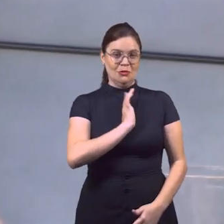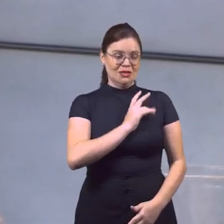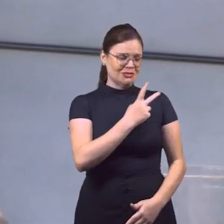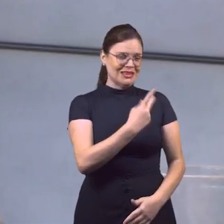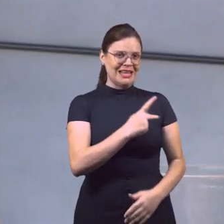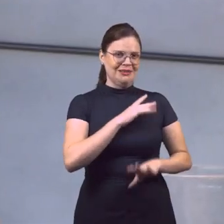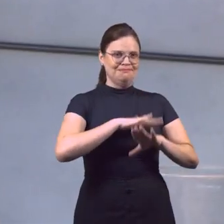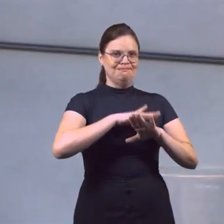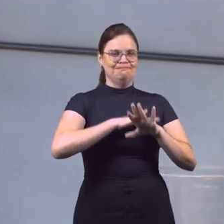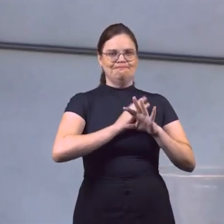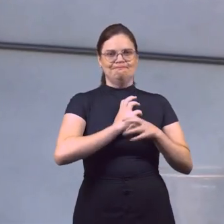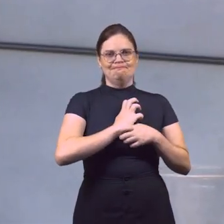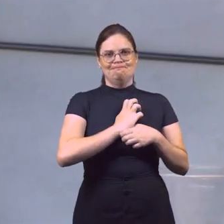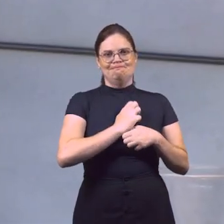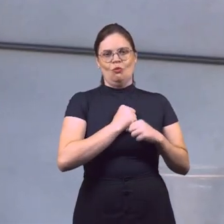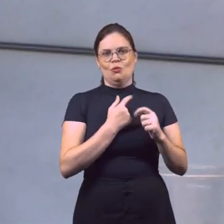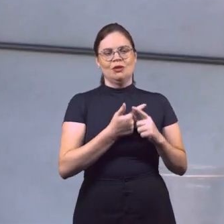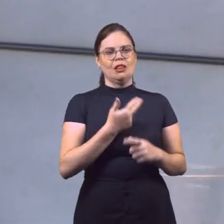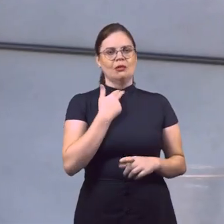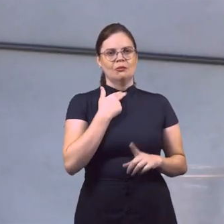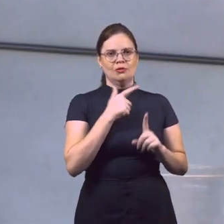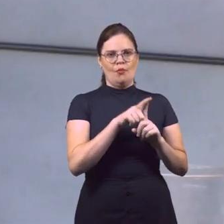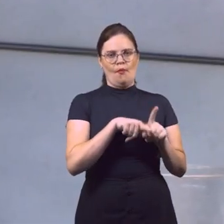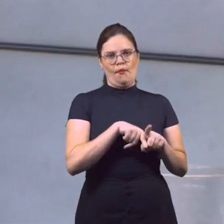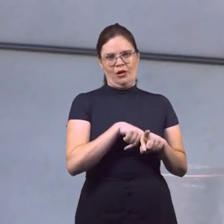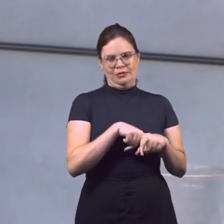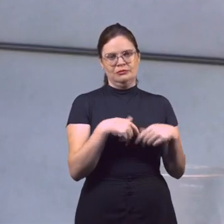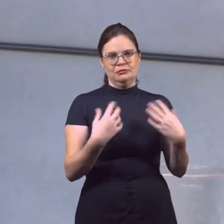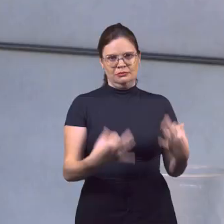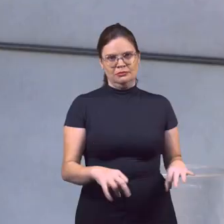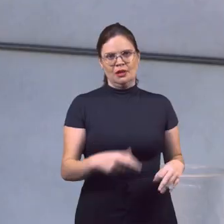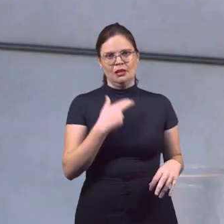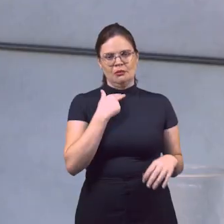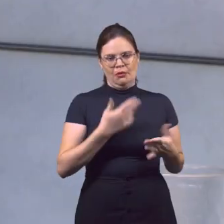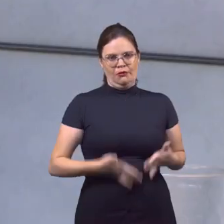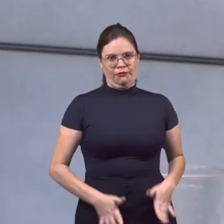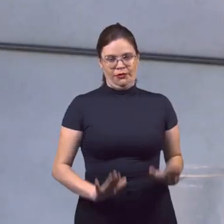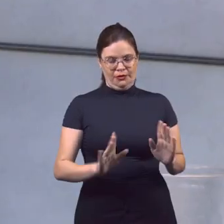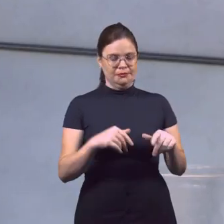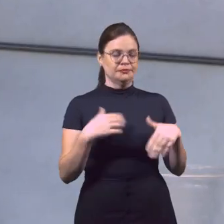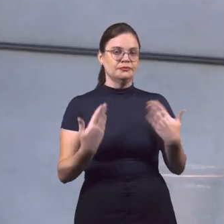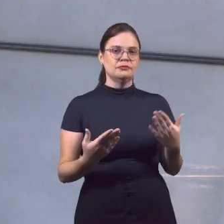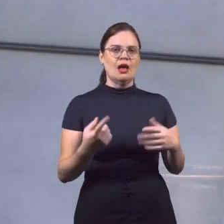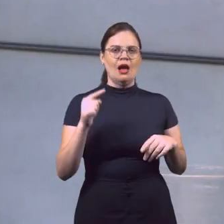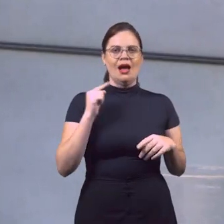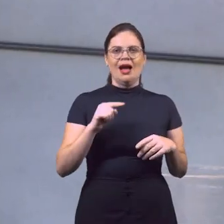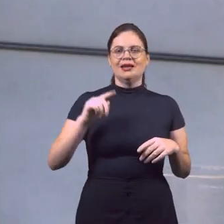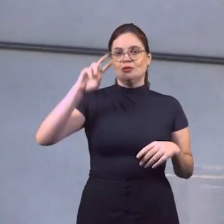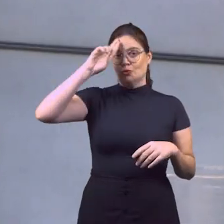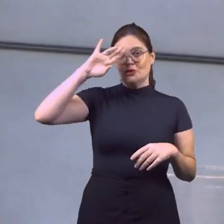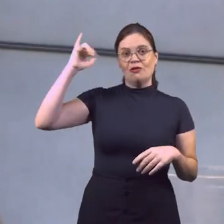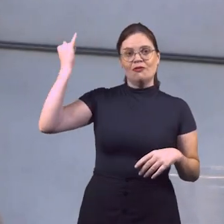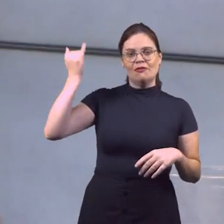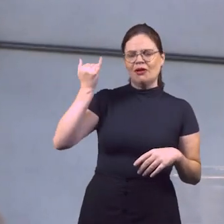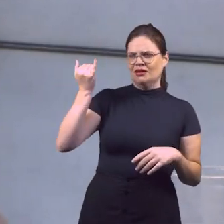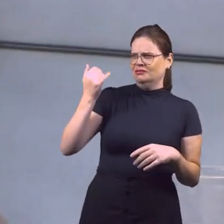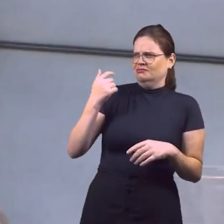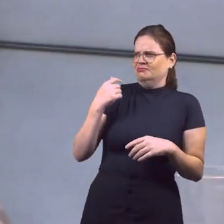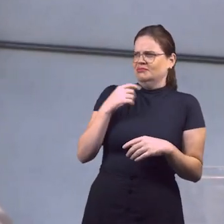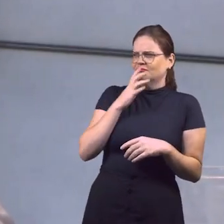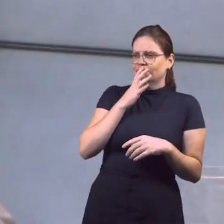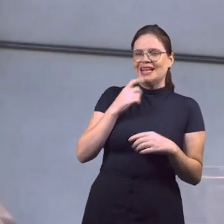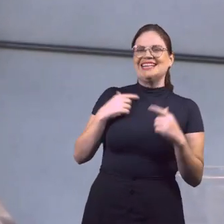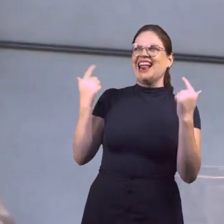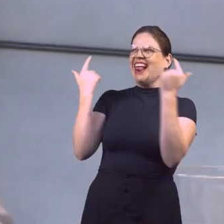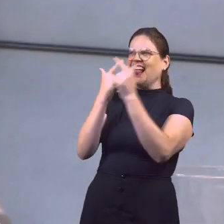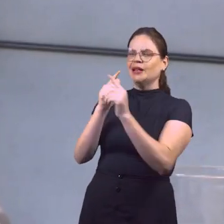né? Então, quando Deus anuncia que ela teria um filho, ela ri não em zombaria, né? Mas talvez com um descrédito pela